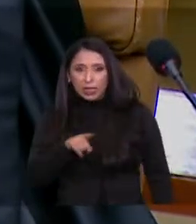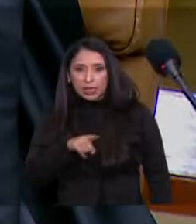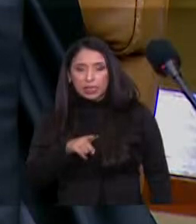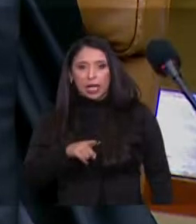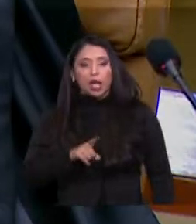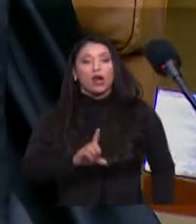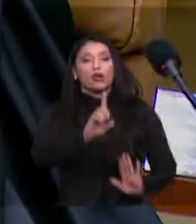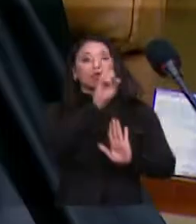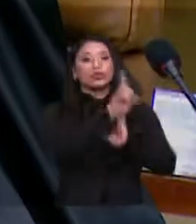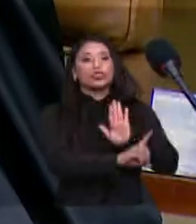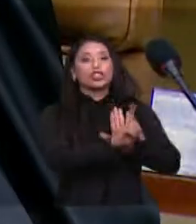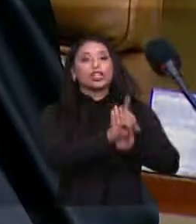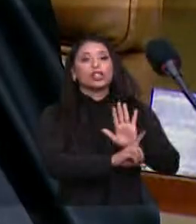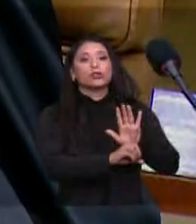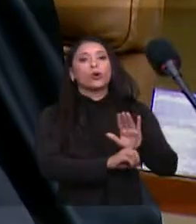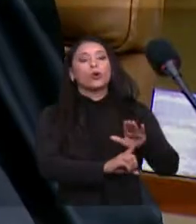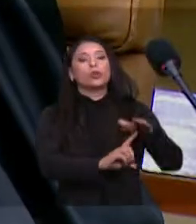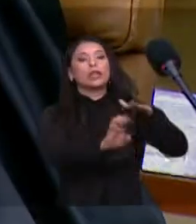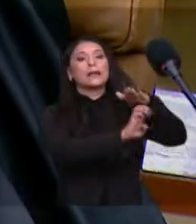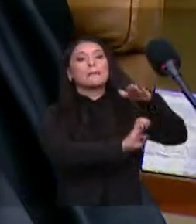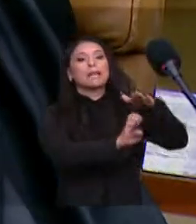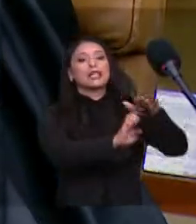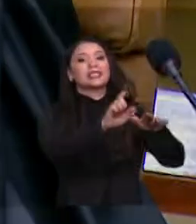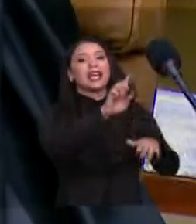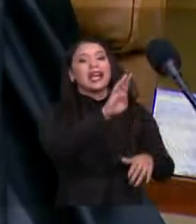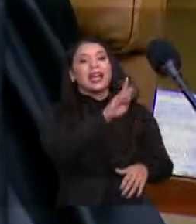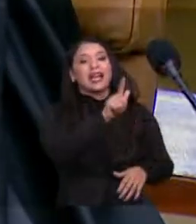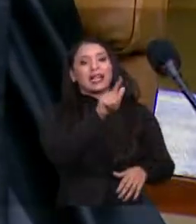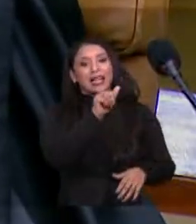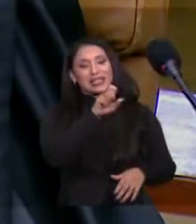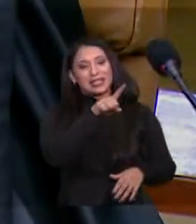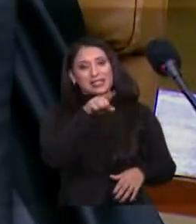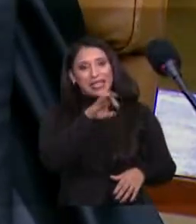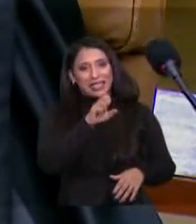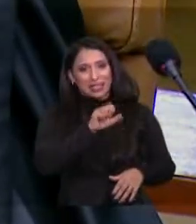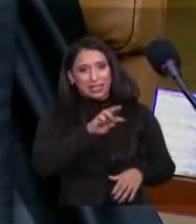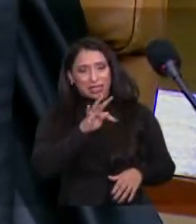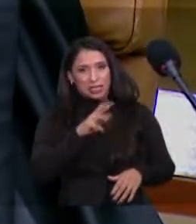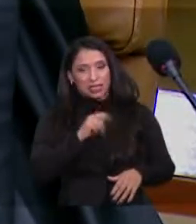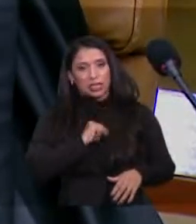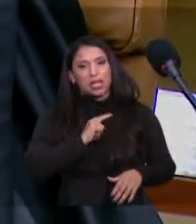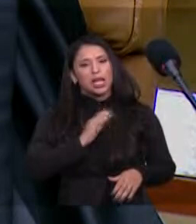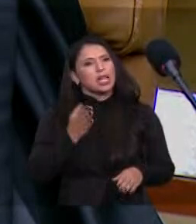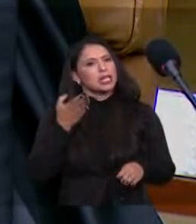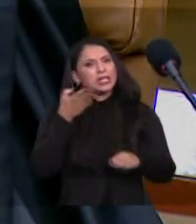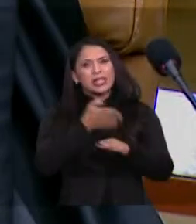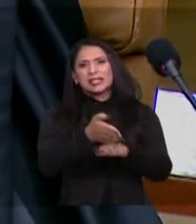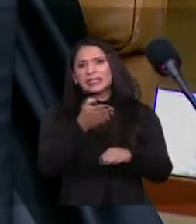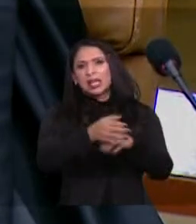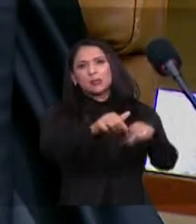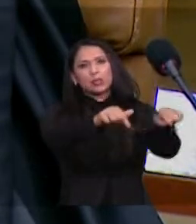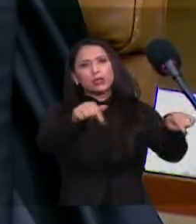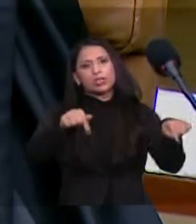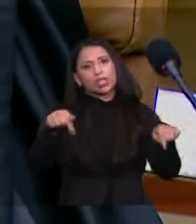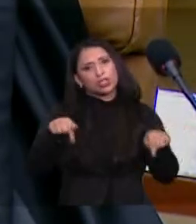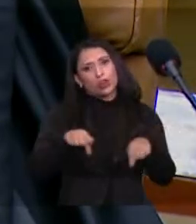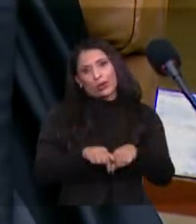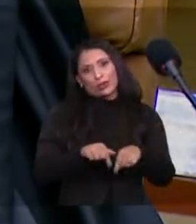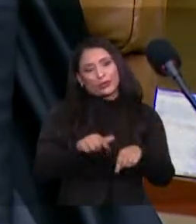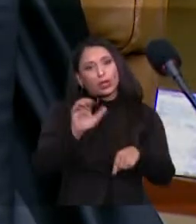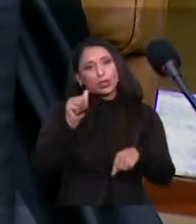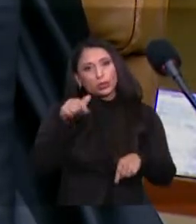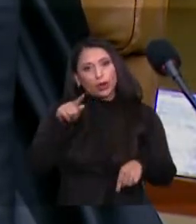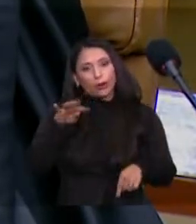diretor da Gazeta de Alagoas e da TV Gazeta de Lagoas frequentava o escritório de Alberto e o chefe conforme